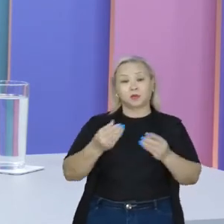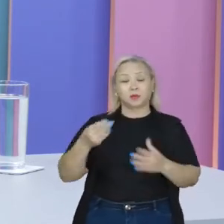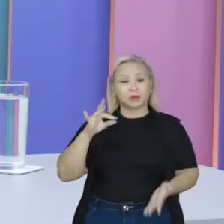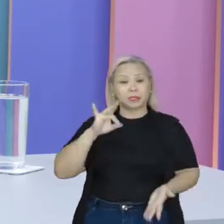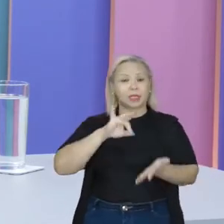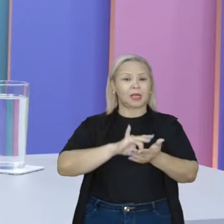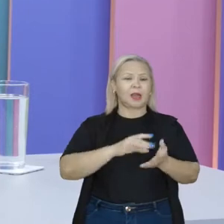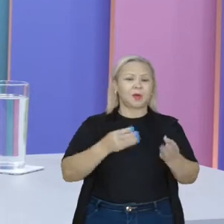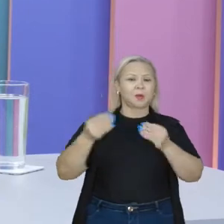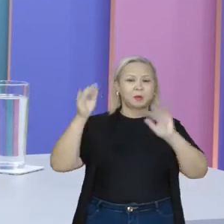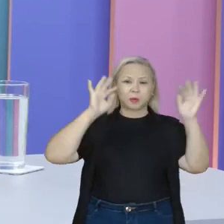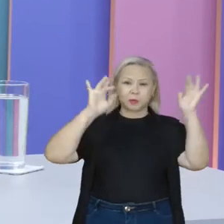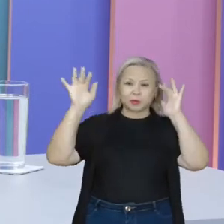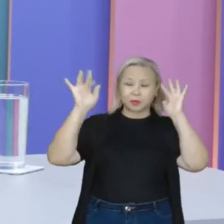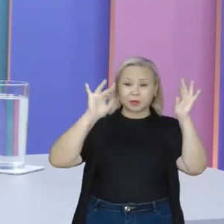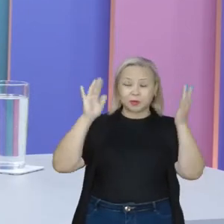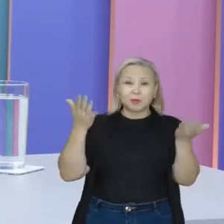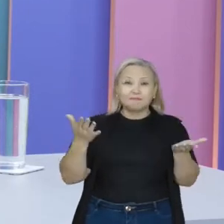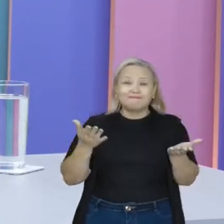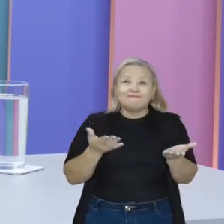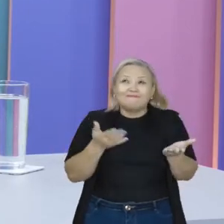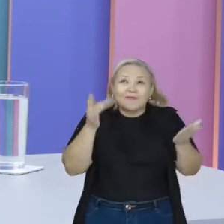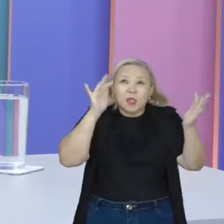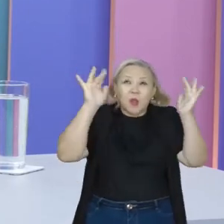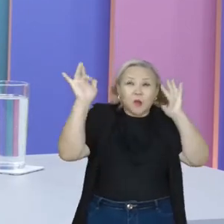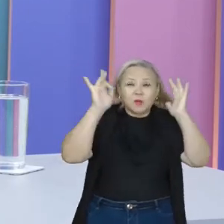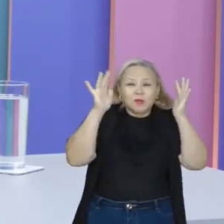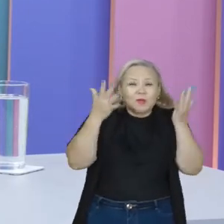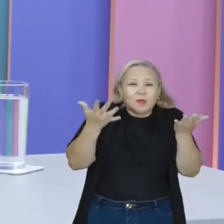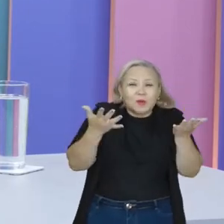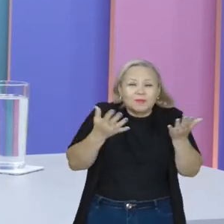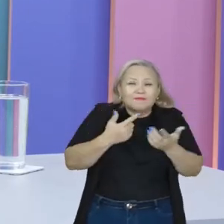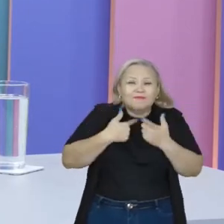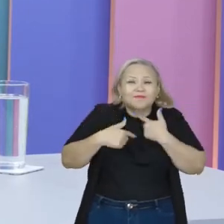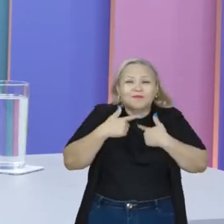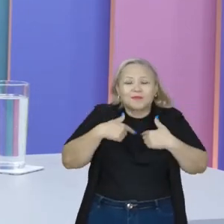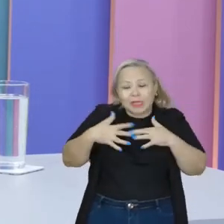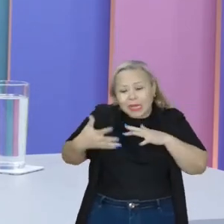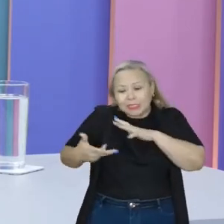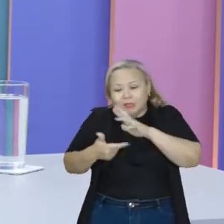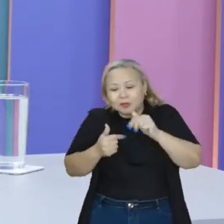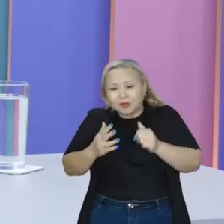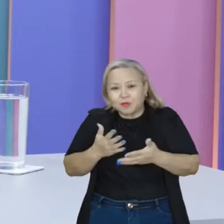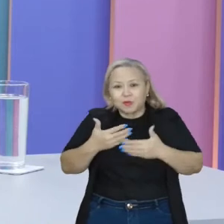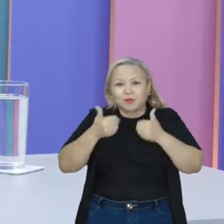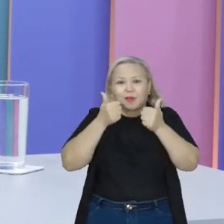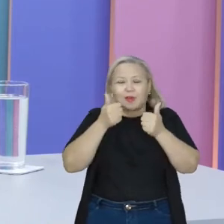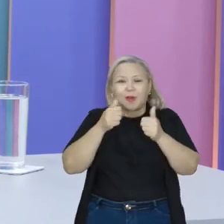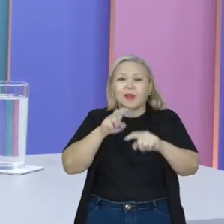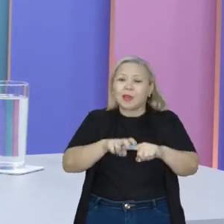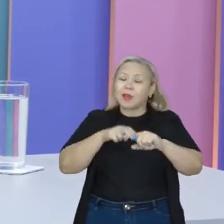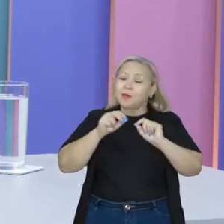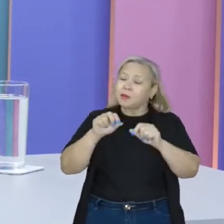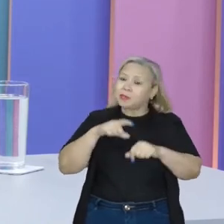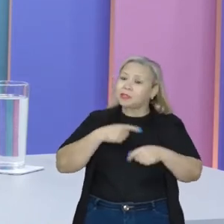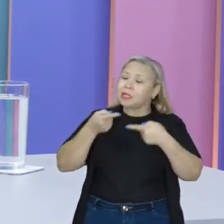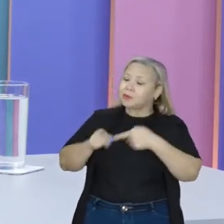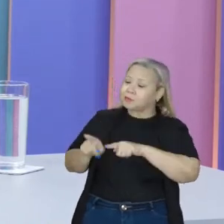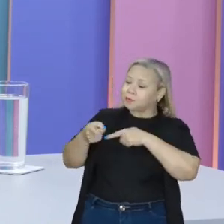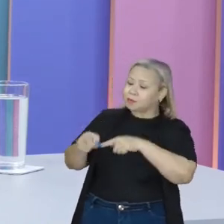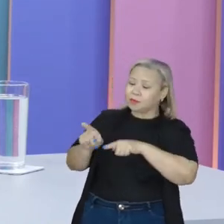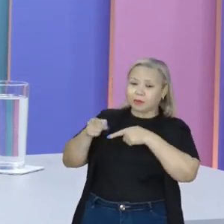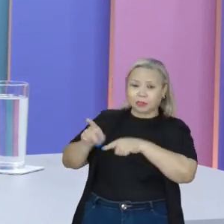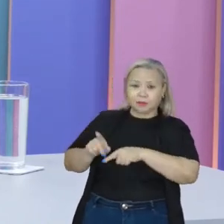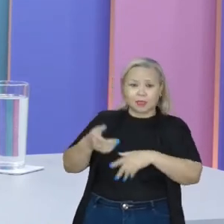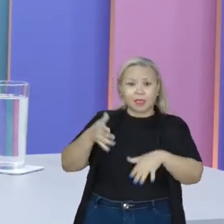muitos sonhos, uma utopia, né, de um mundo melhor, né? E por isso coloca muitos desafios, né? E nós, às